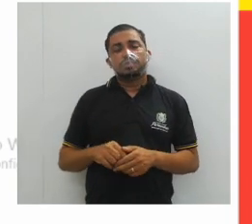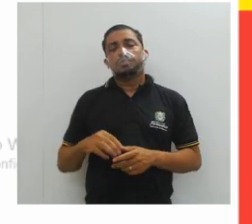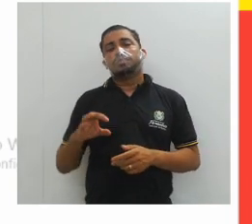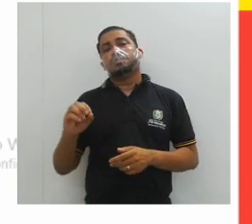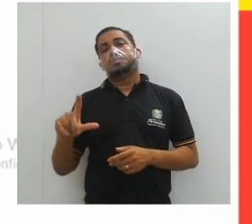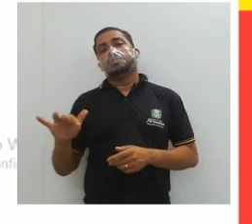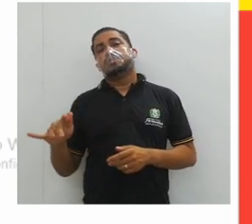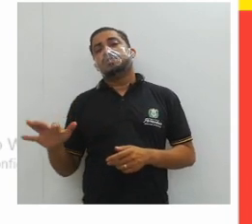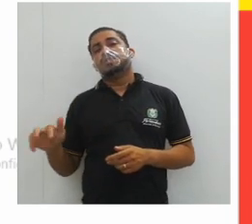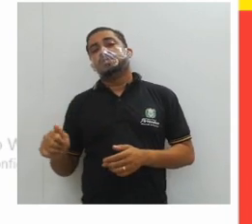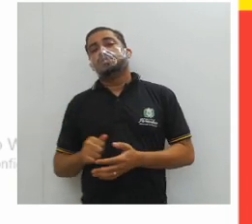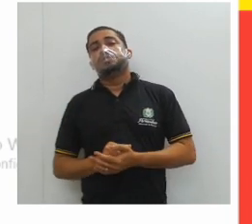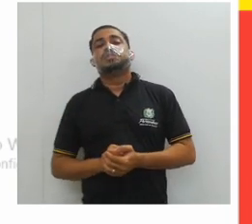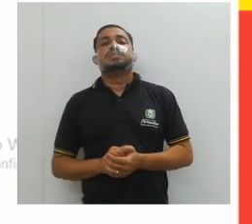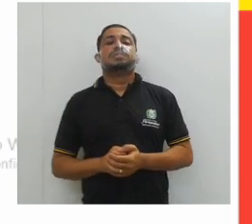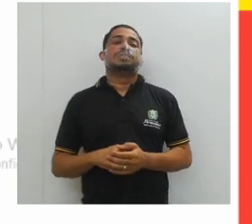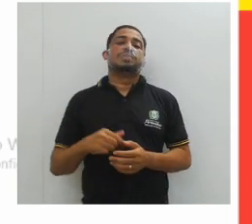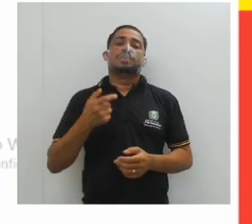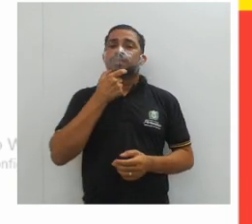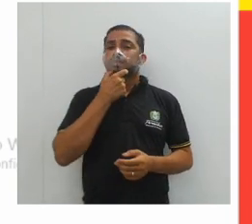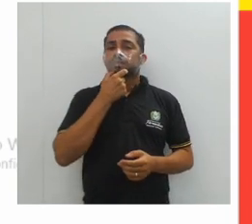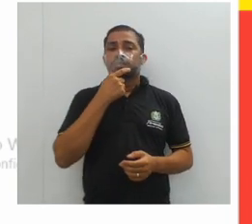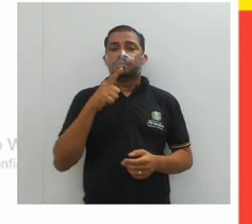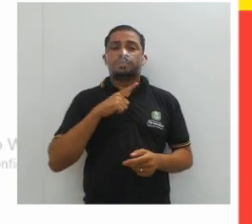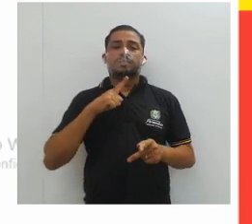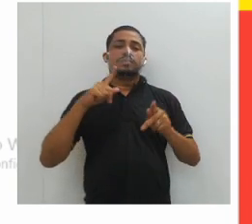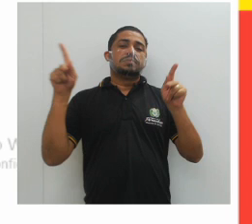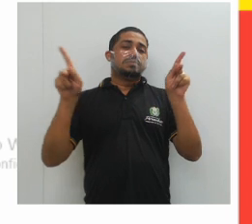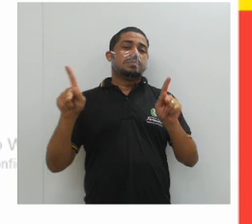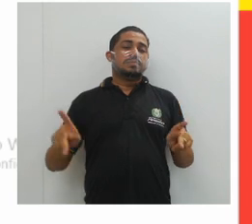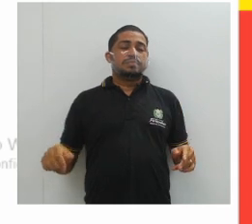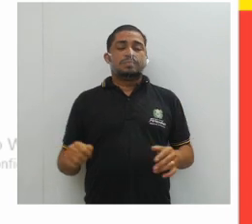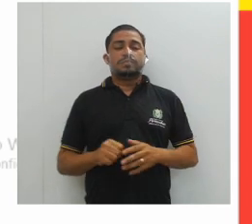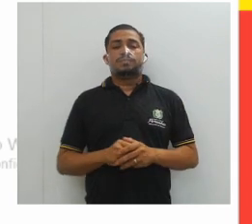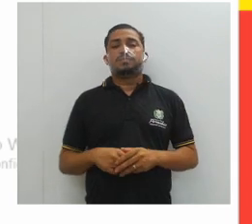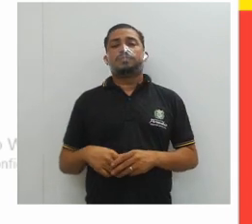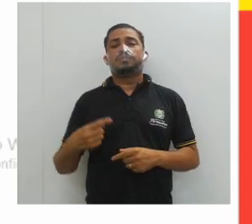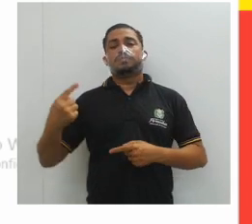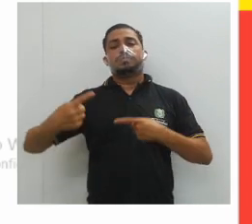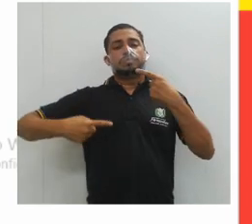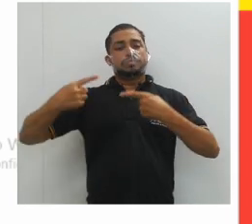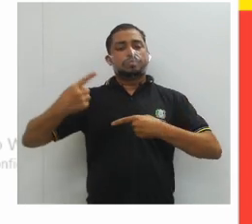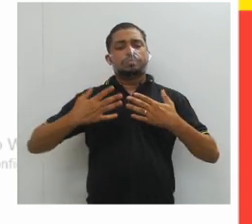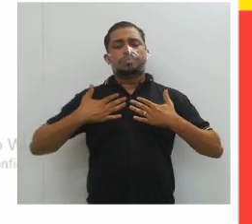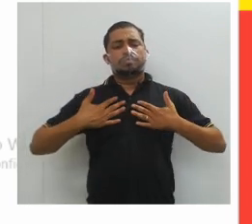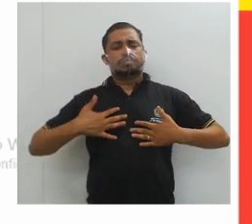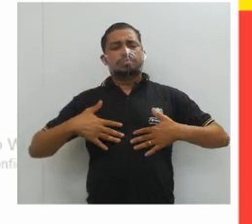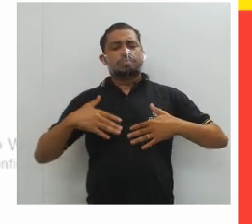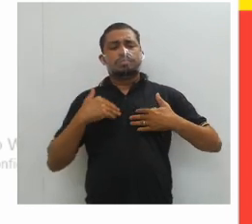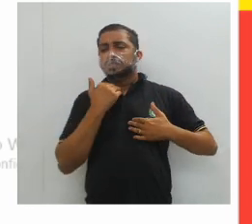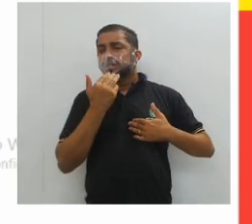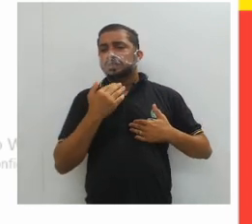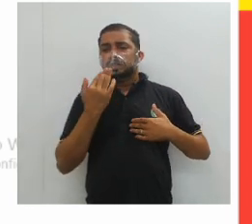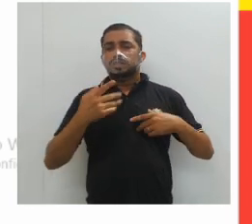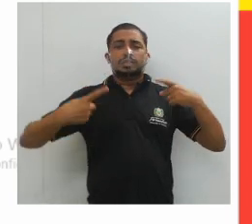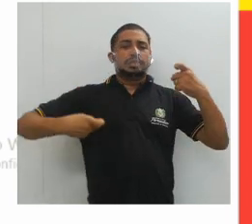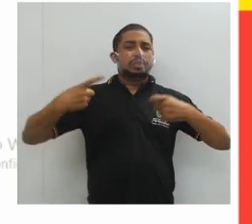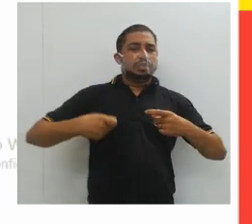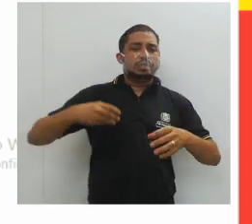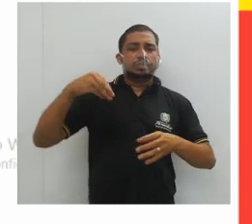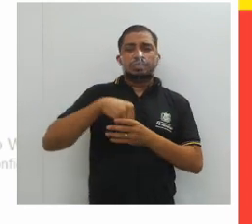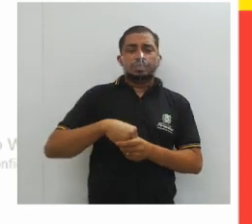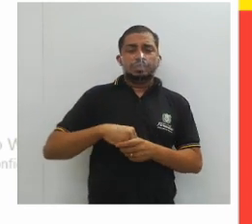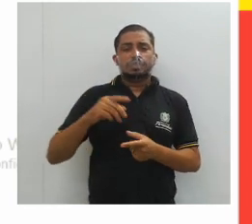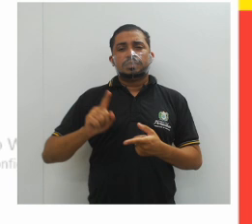A Inglaterra, por ter uma paz política, né, por estar bem tranquilinha ali, sem guerras internas, sem